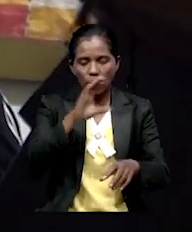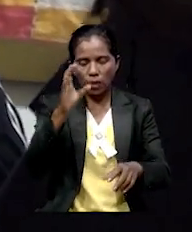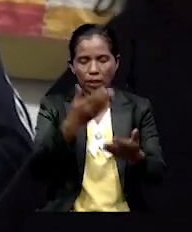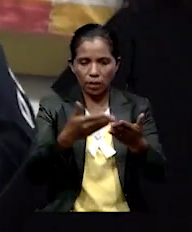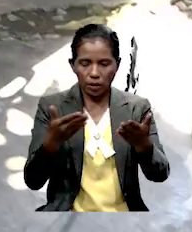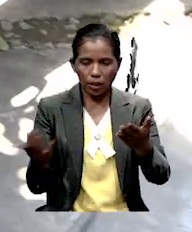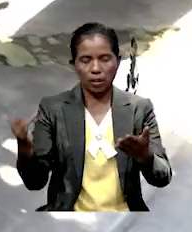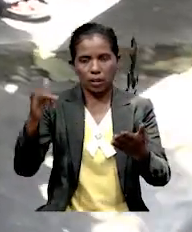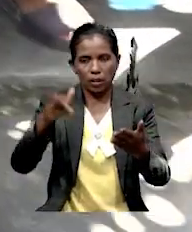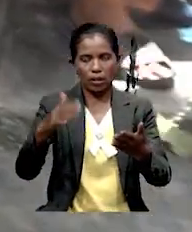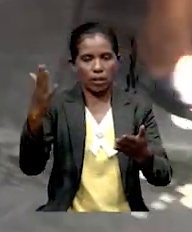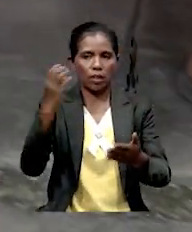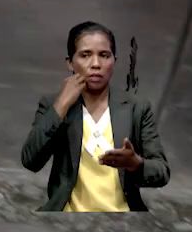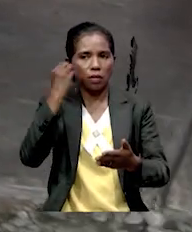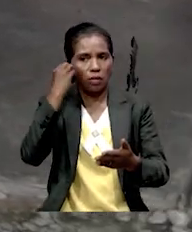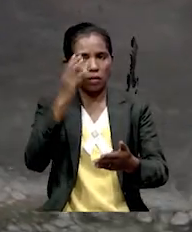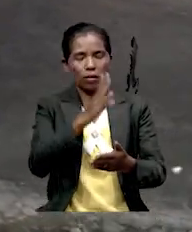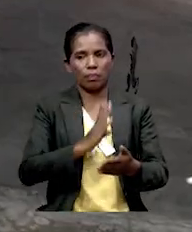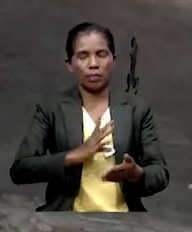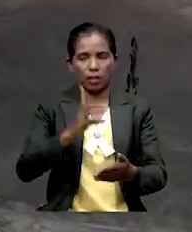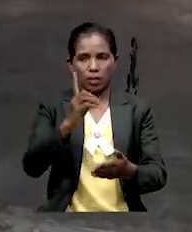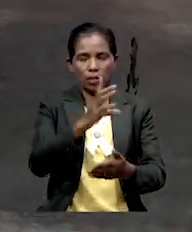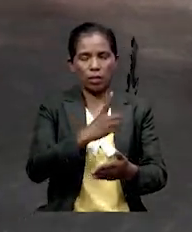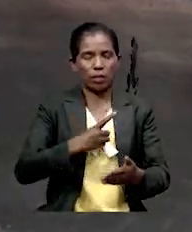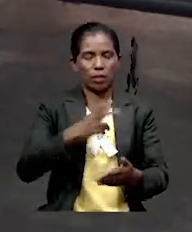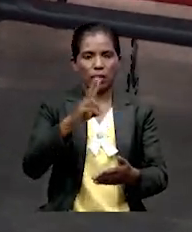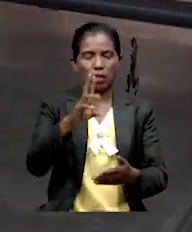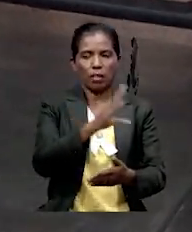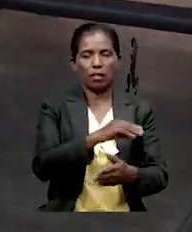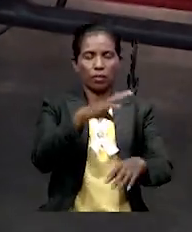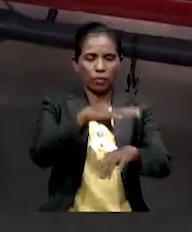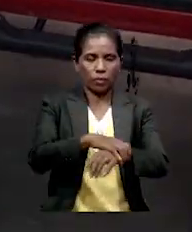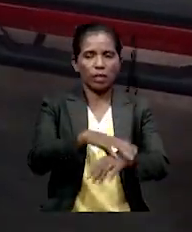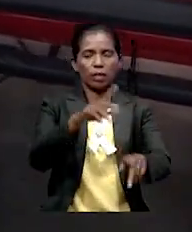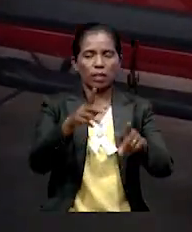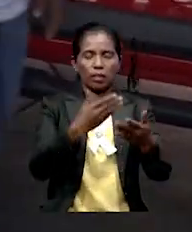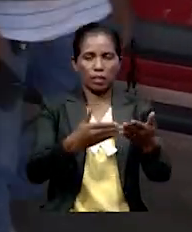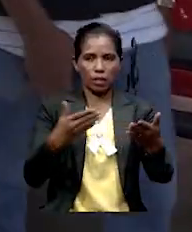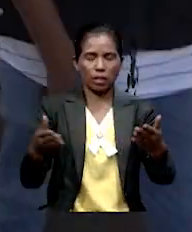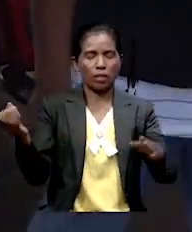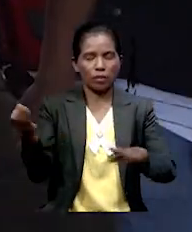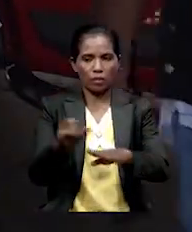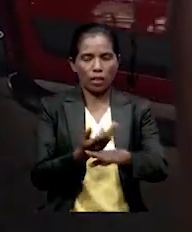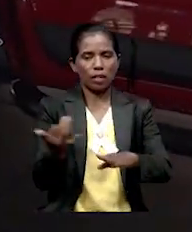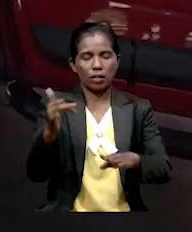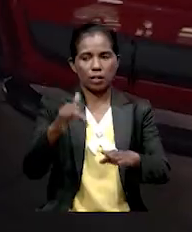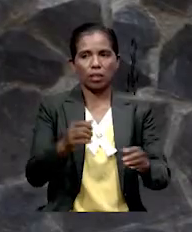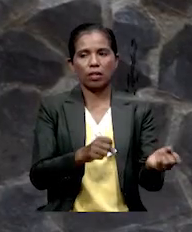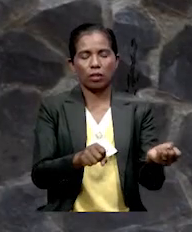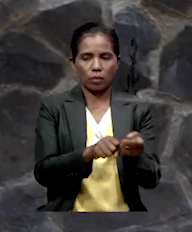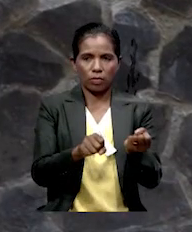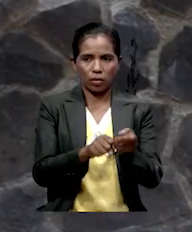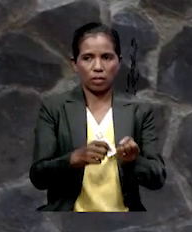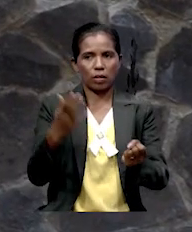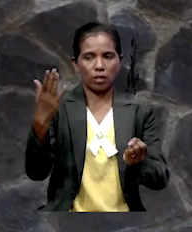suspeito sirnian e ne residência. Bidau, Delta no Maloa consegue prende sasan eletrônico no documento sira nebe supostamente e